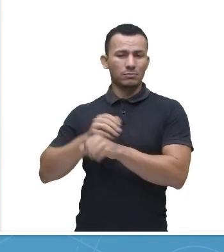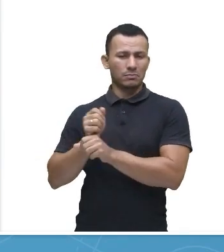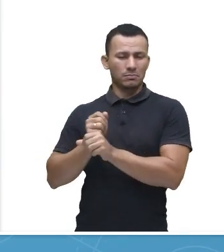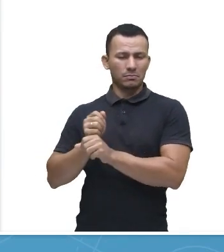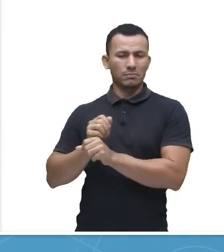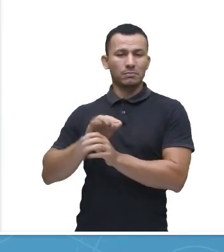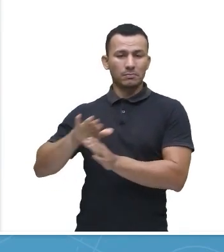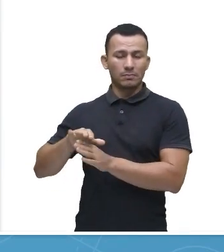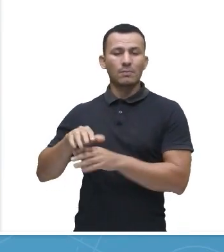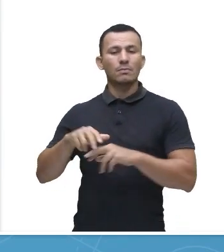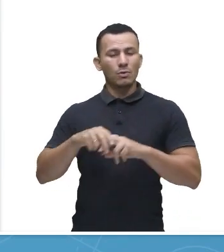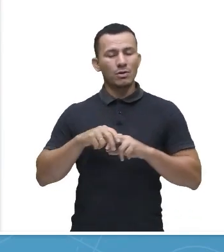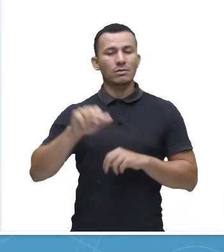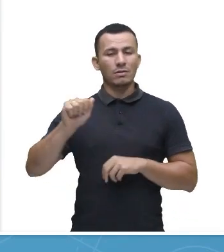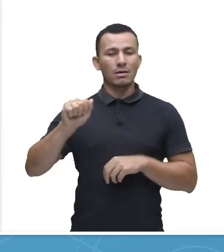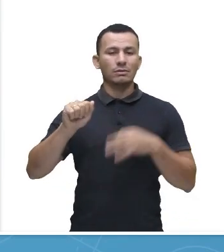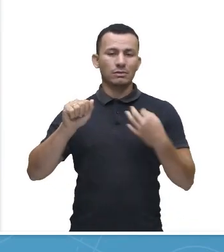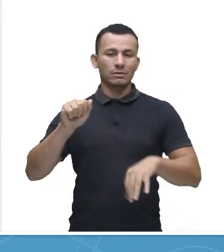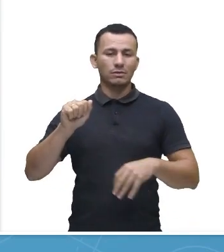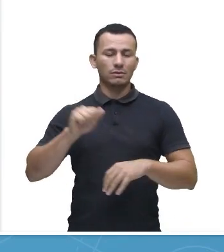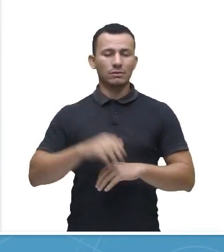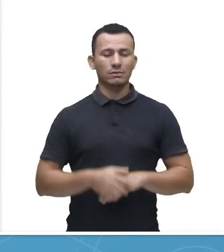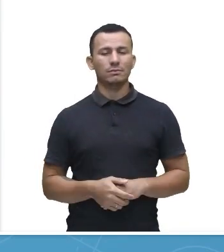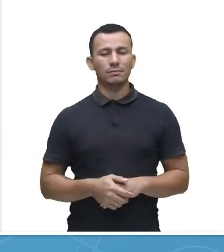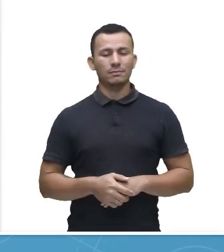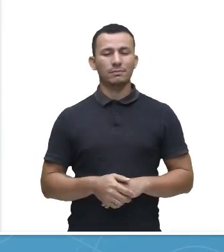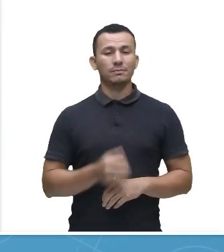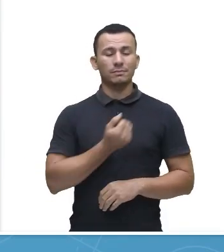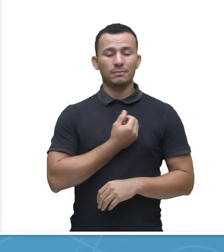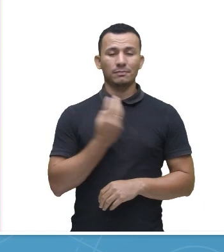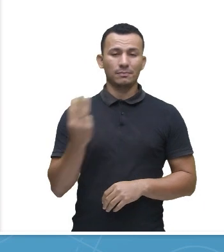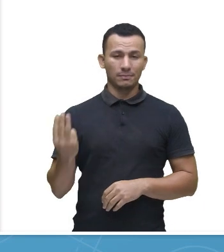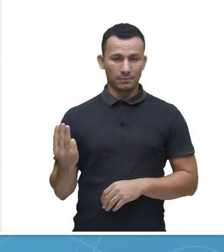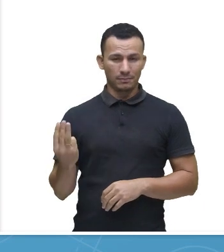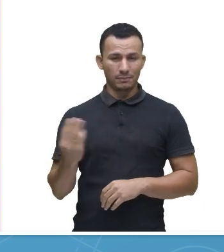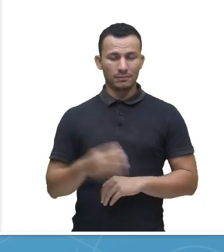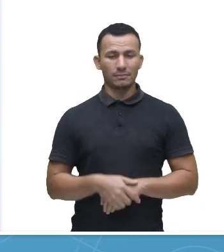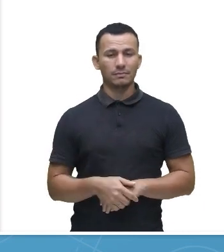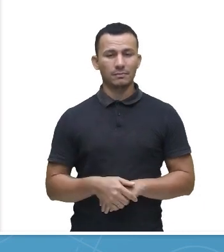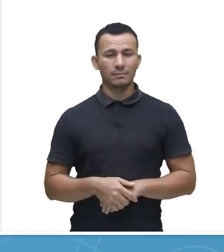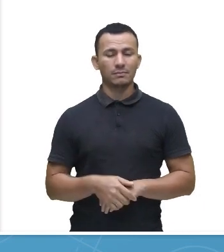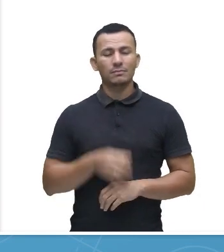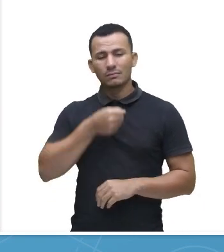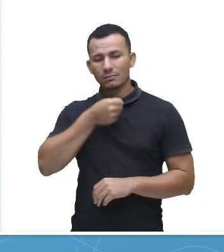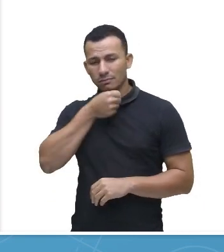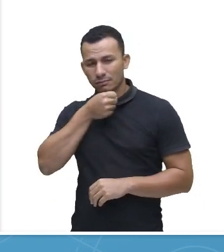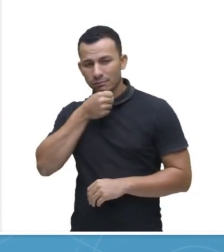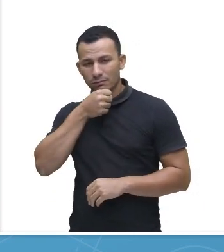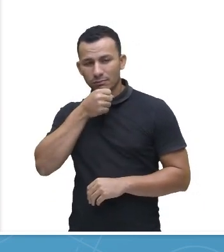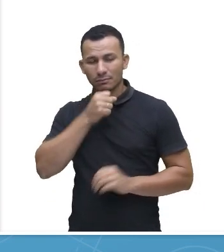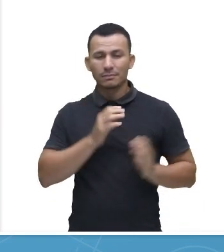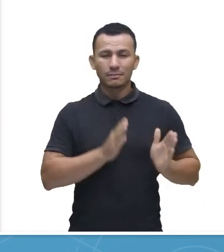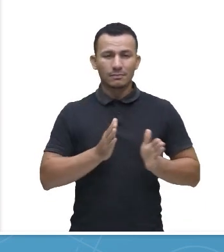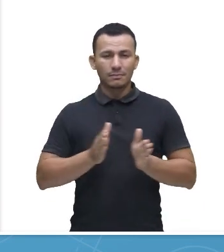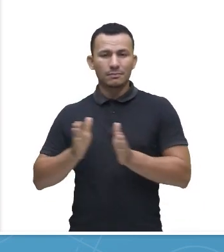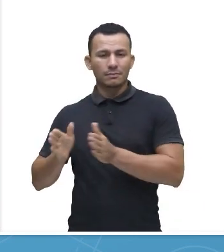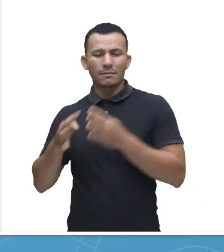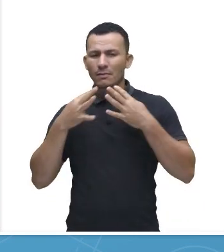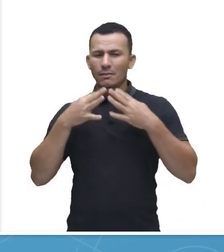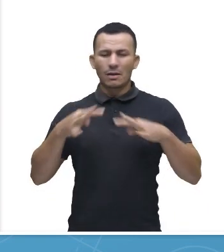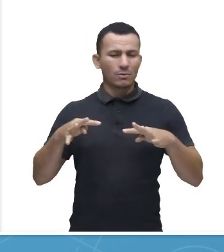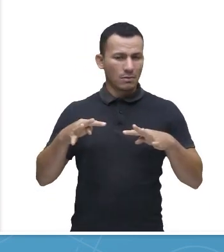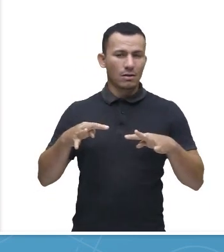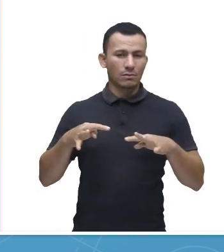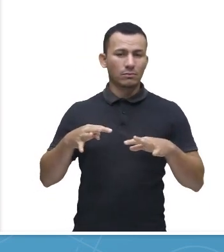E vamos para a próxima questão. Questão número 3. O envelhecimento é um processo natural da